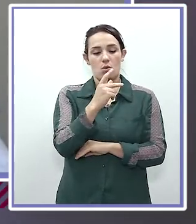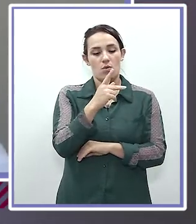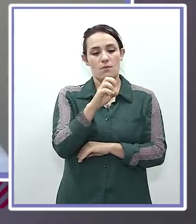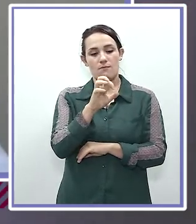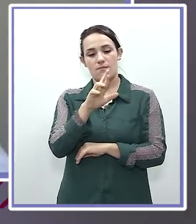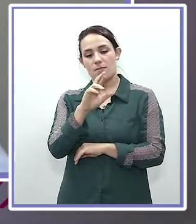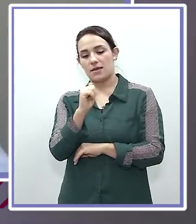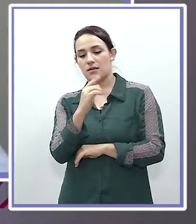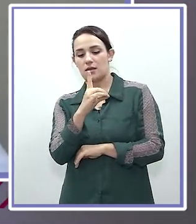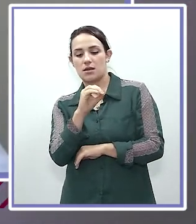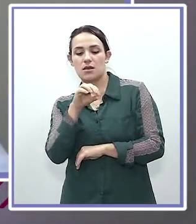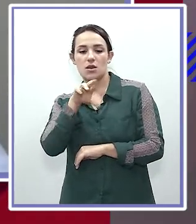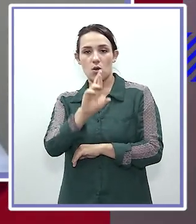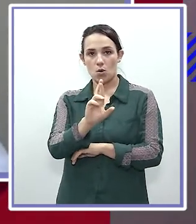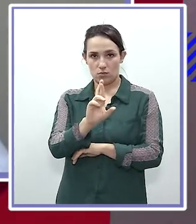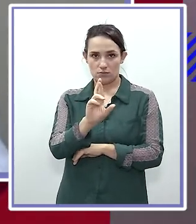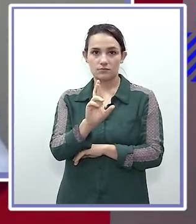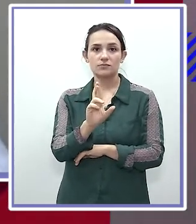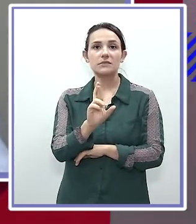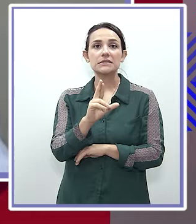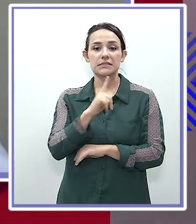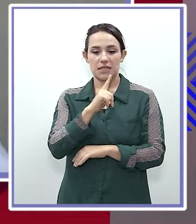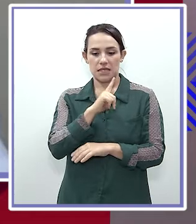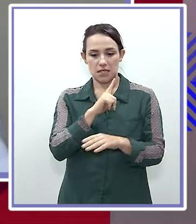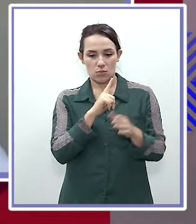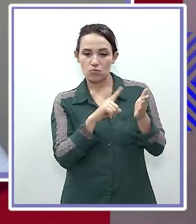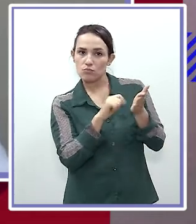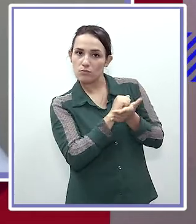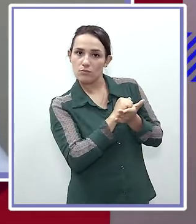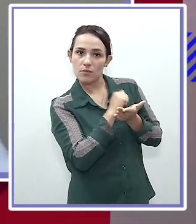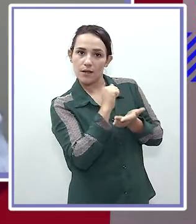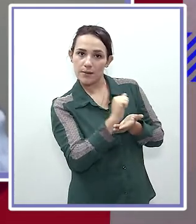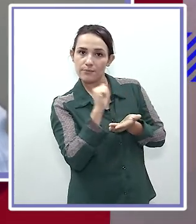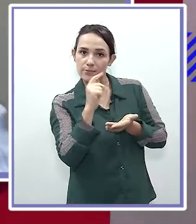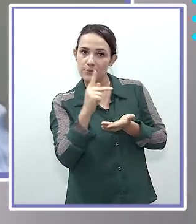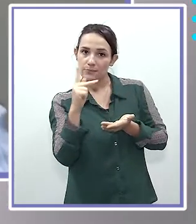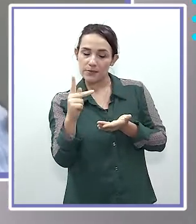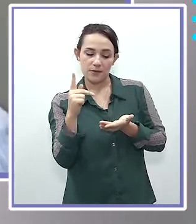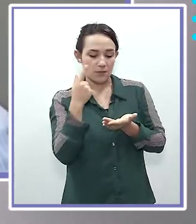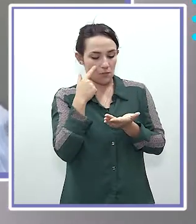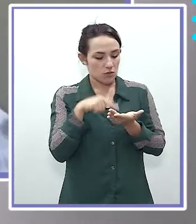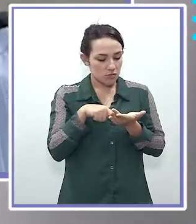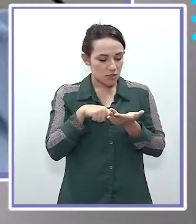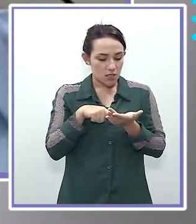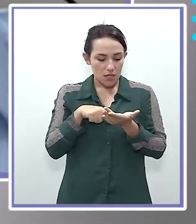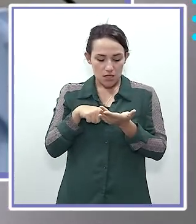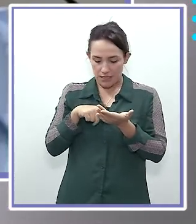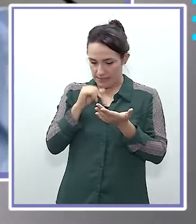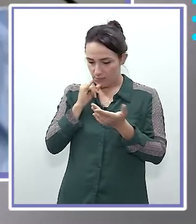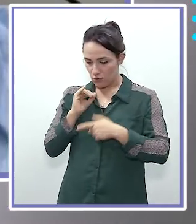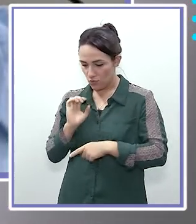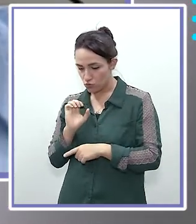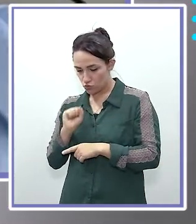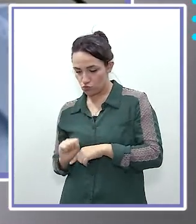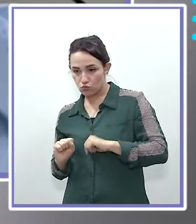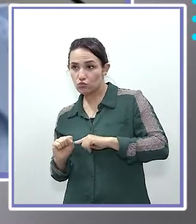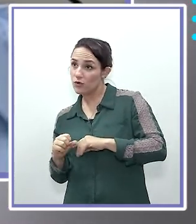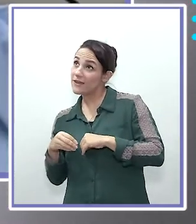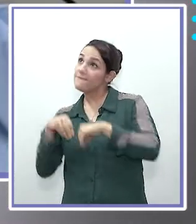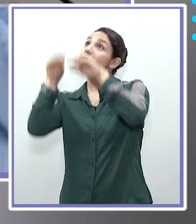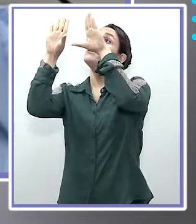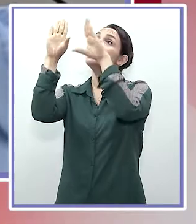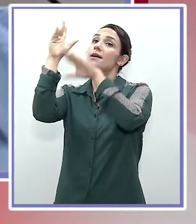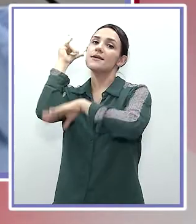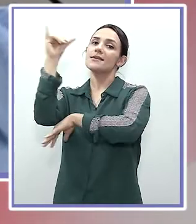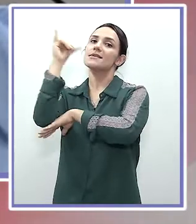do Sistema, ele disponibiliza uma ferramenta em tempo real mostrando qual região está mandando energia para qual região. Então,